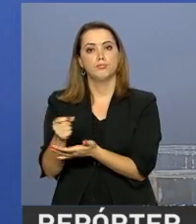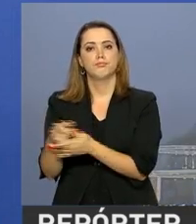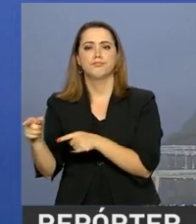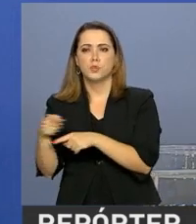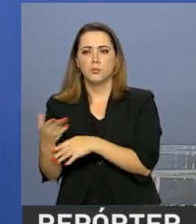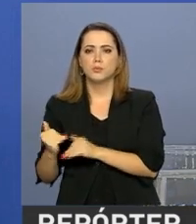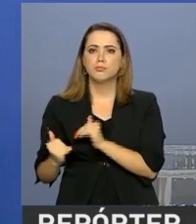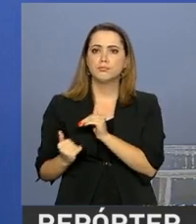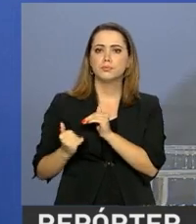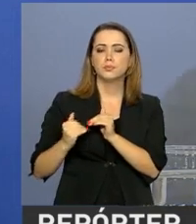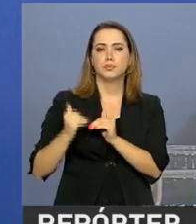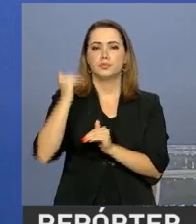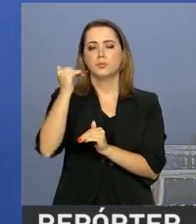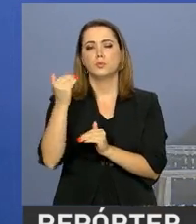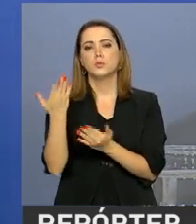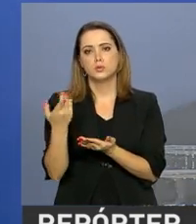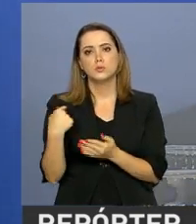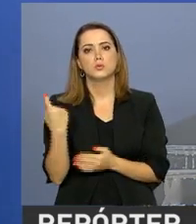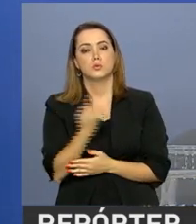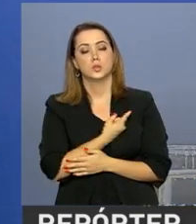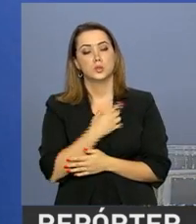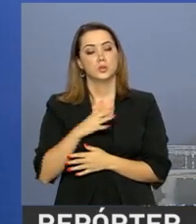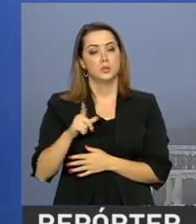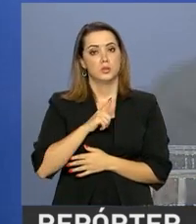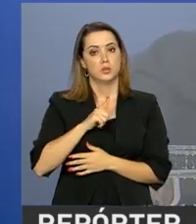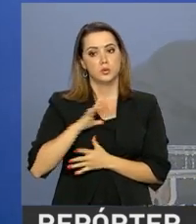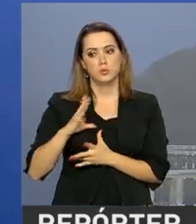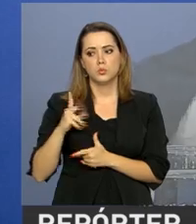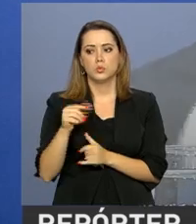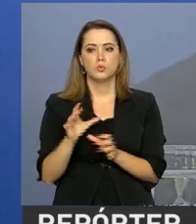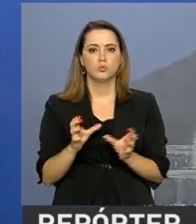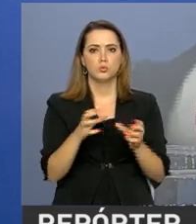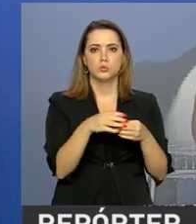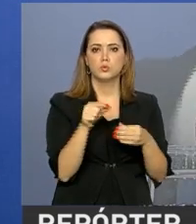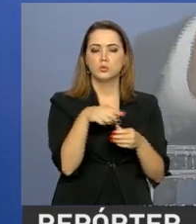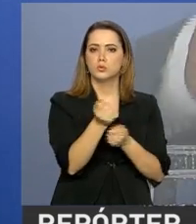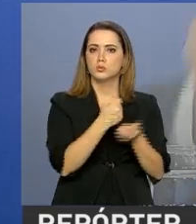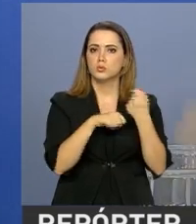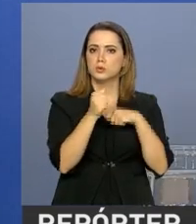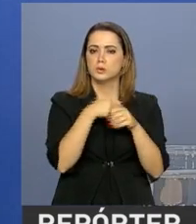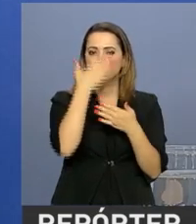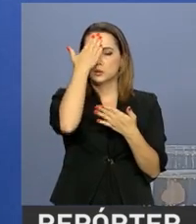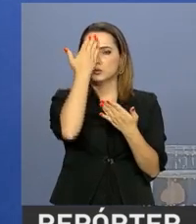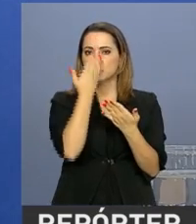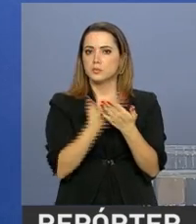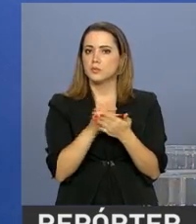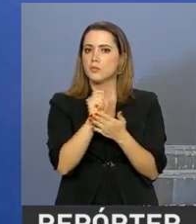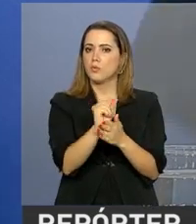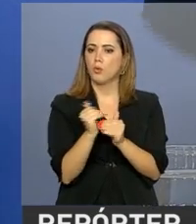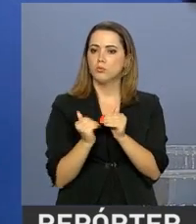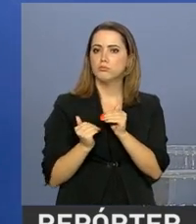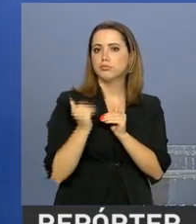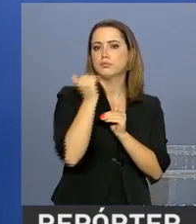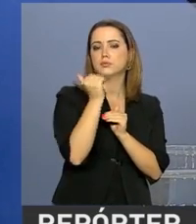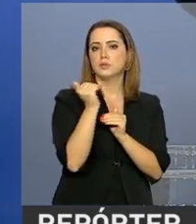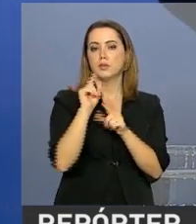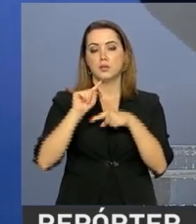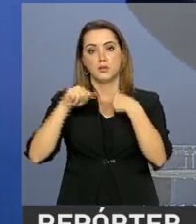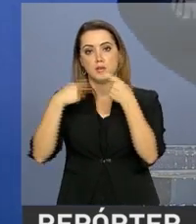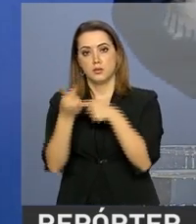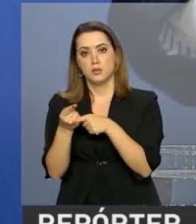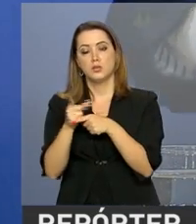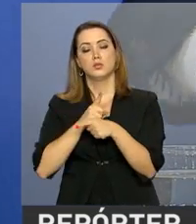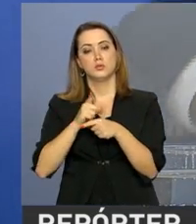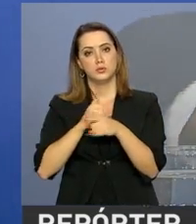comércio, não é? Então, nós temos todos os setores da economia com a confiança em alta, depois